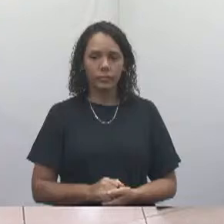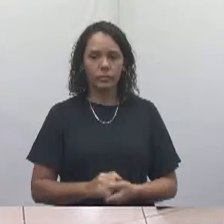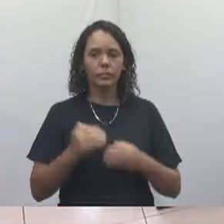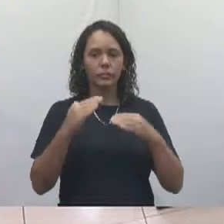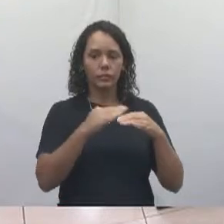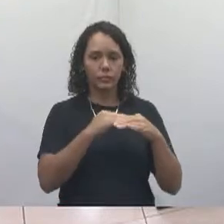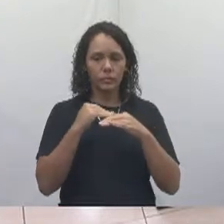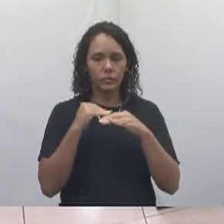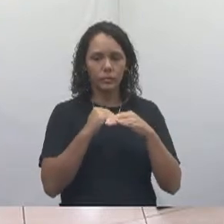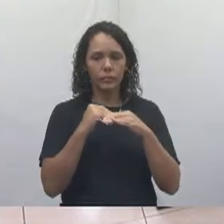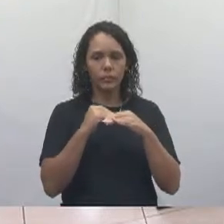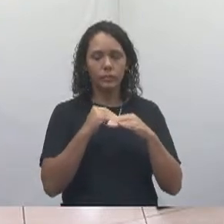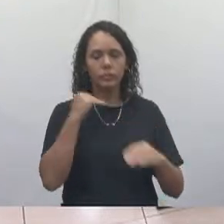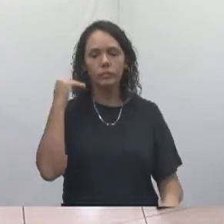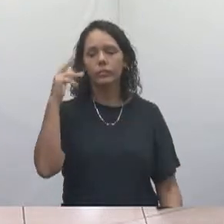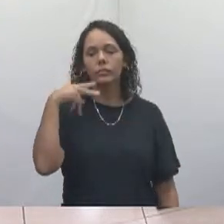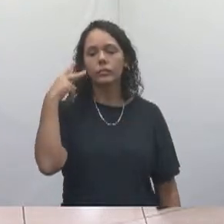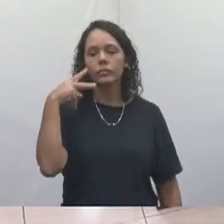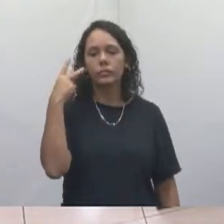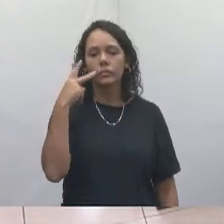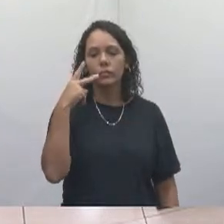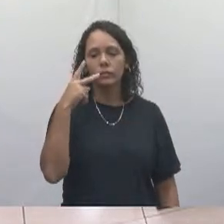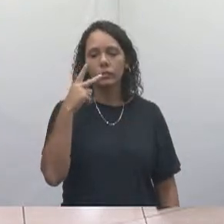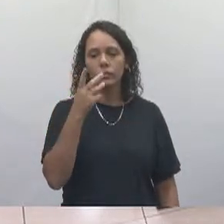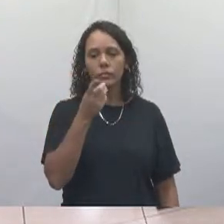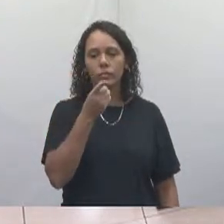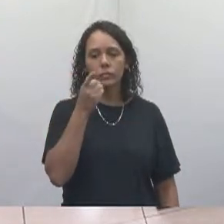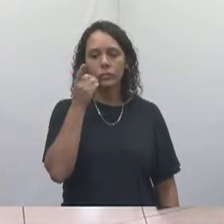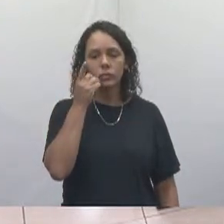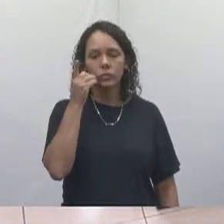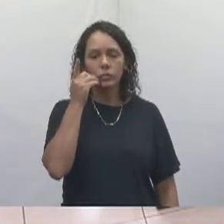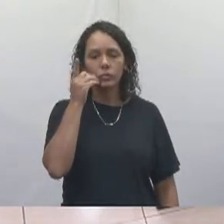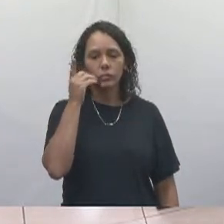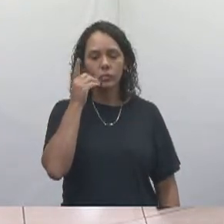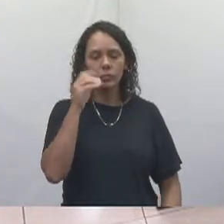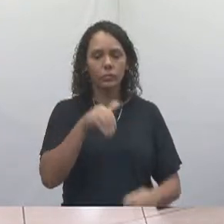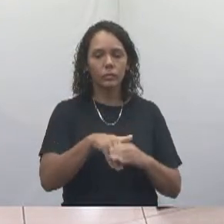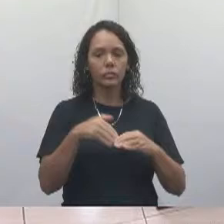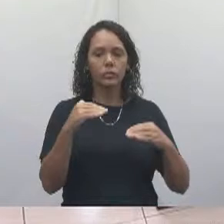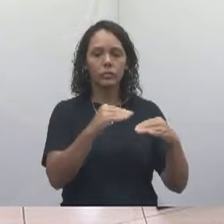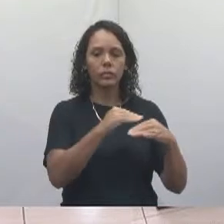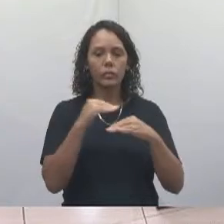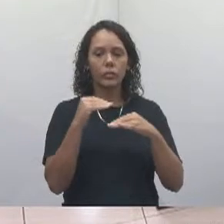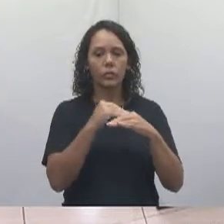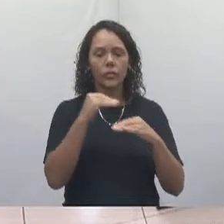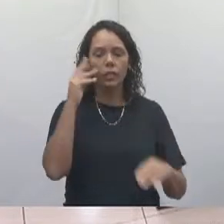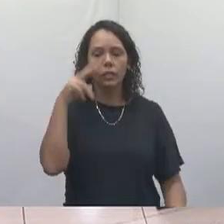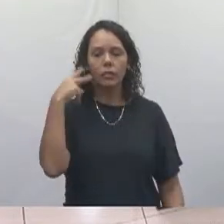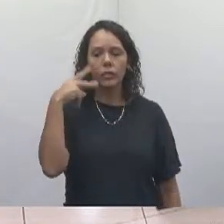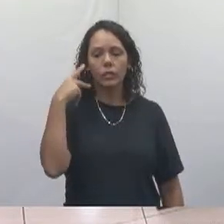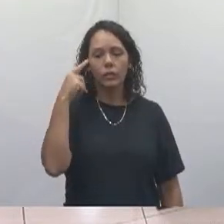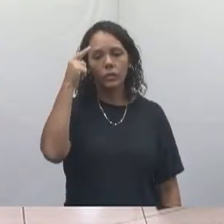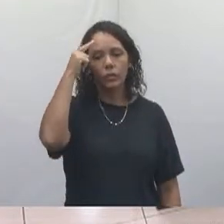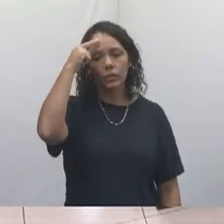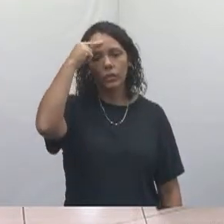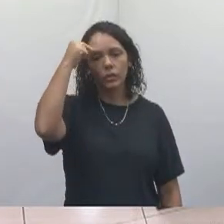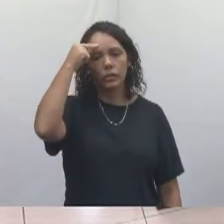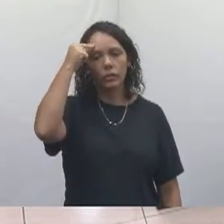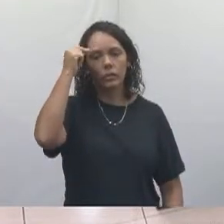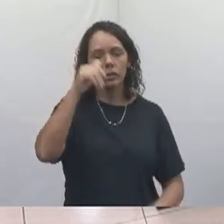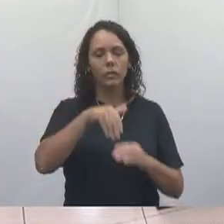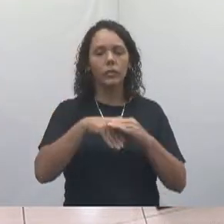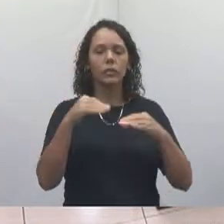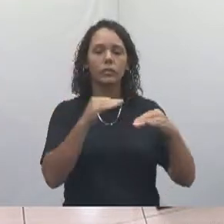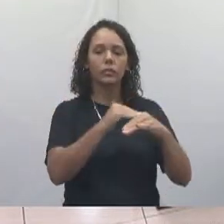Voto favorável. Como vota o vereador Dude? Voto favorável. Como vota a vereadora Edgar Sazaki?